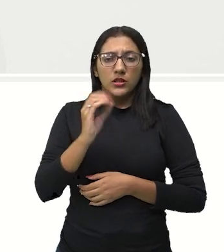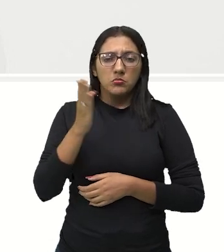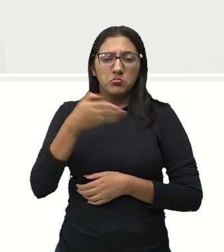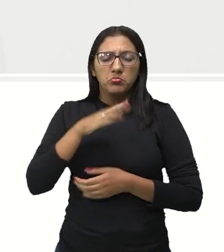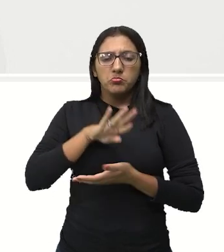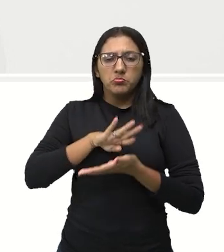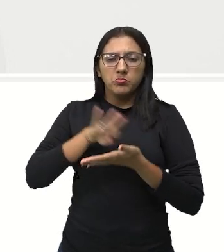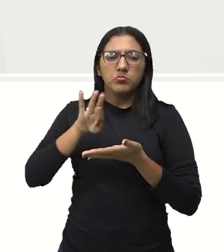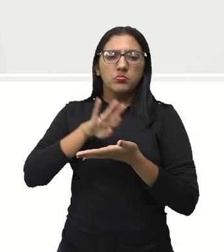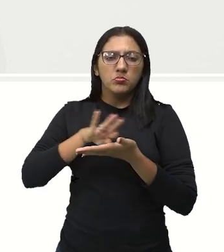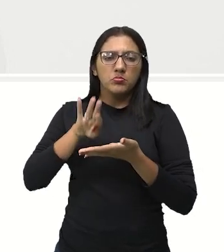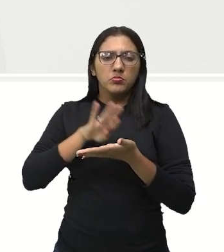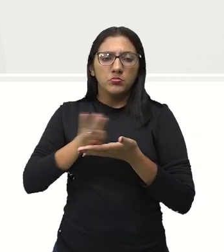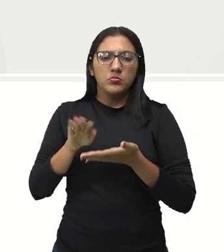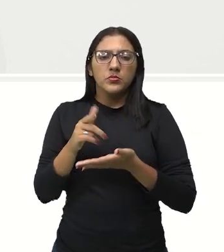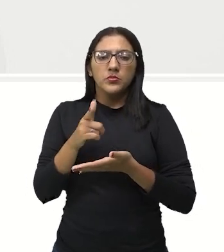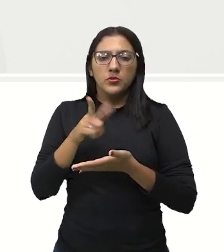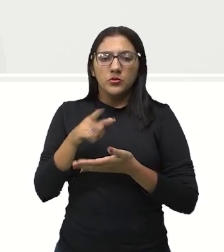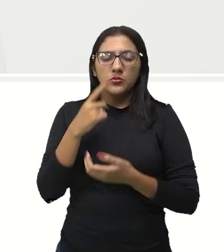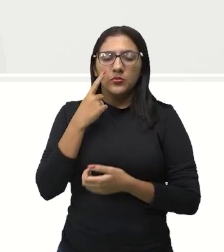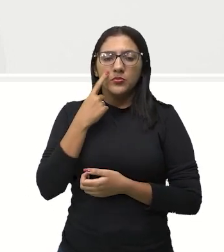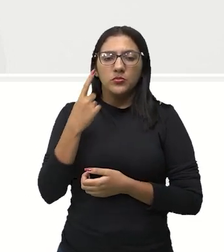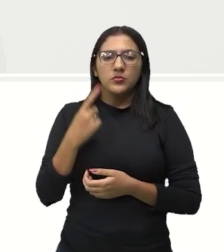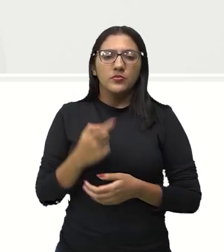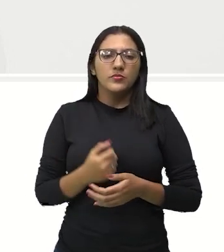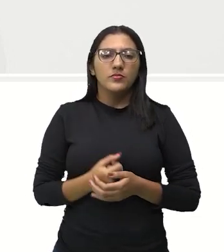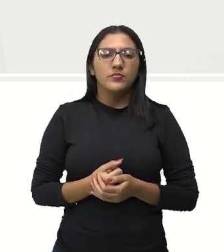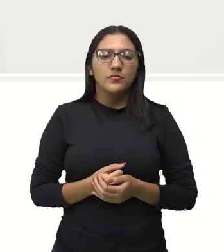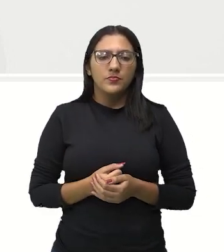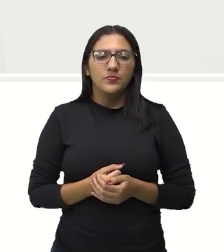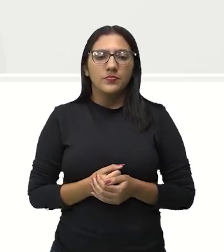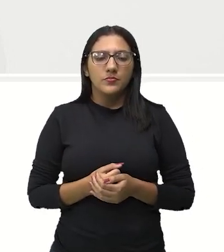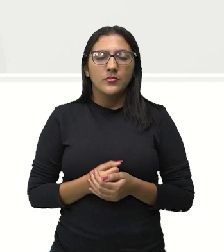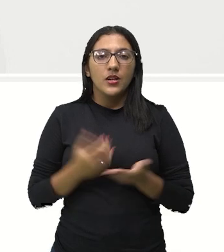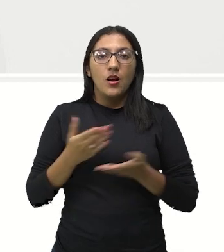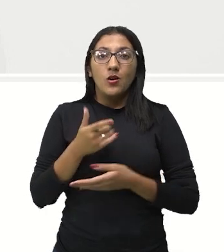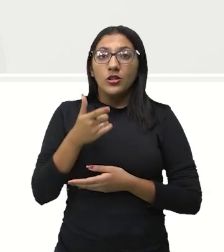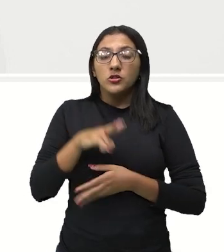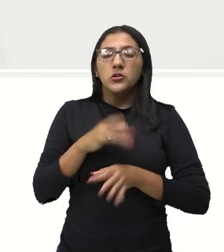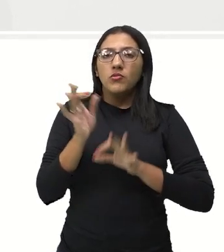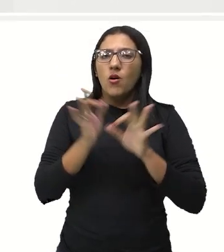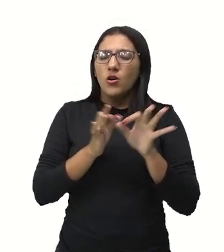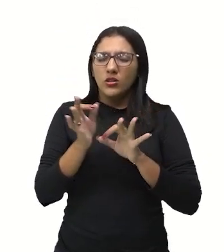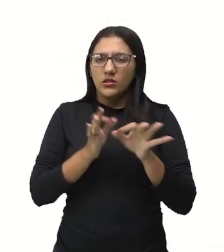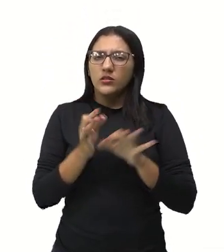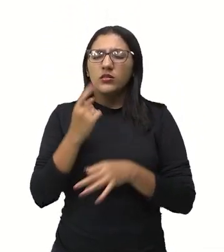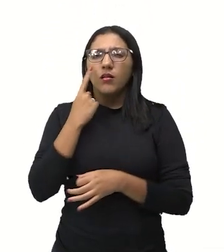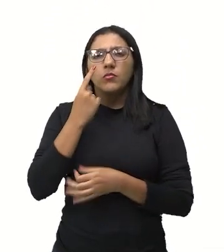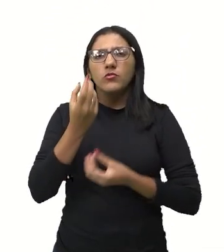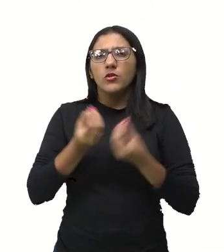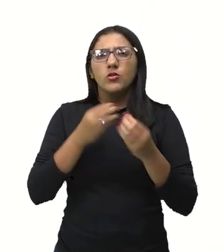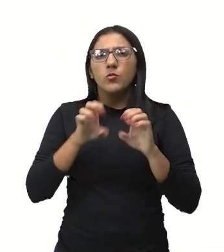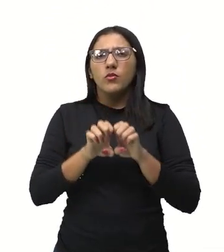outro zero aqui, ó, com esse. Vamos escrever então o que sobrou?